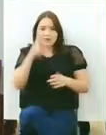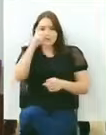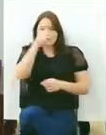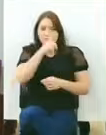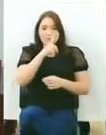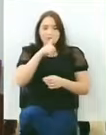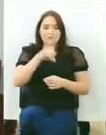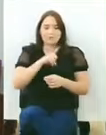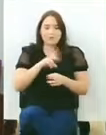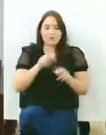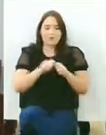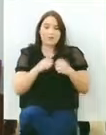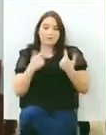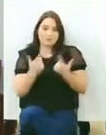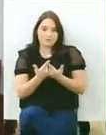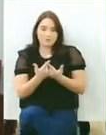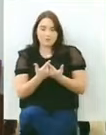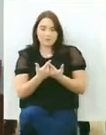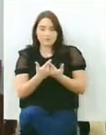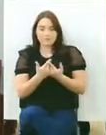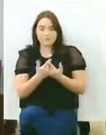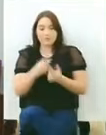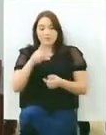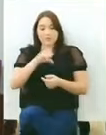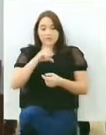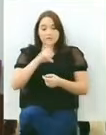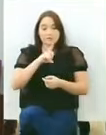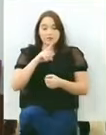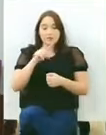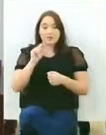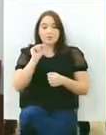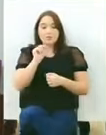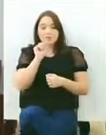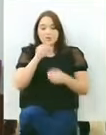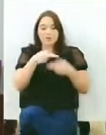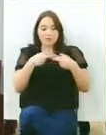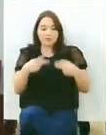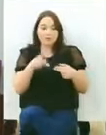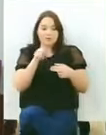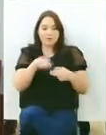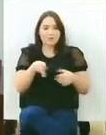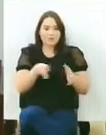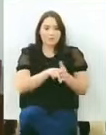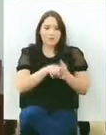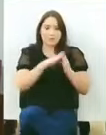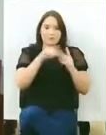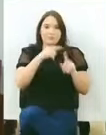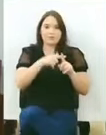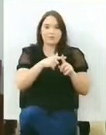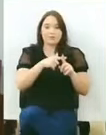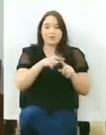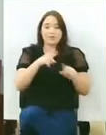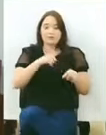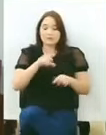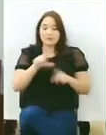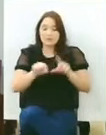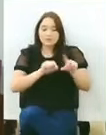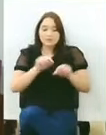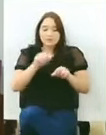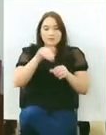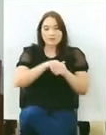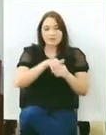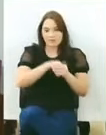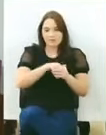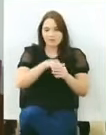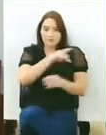participar de uma assembleia extraordinária, especialmente quando temos de tratar assuntos delicados ou para eleger